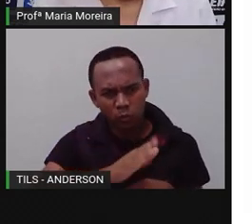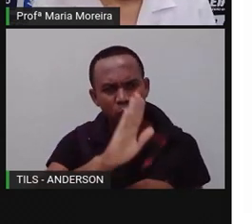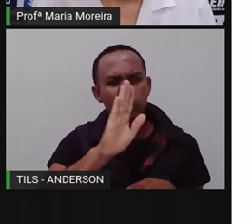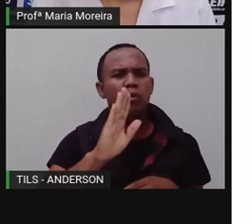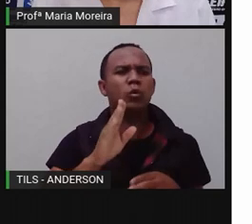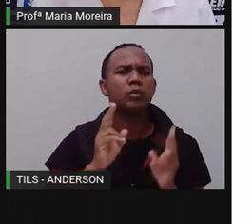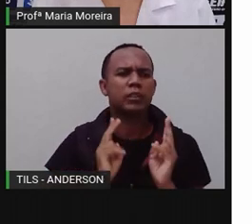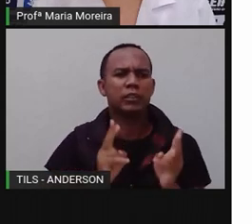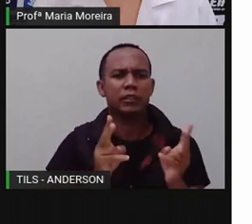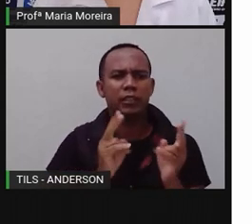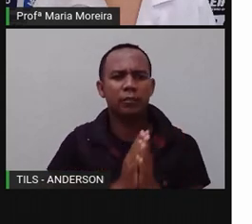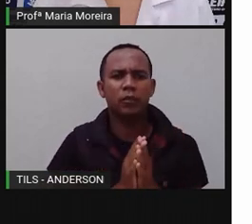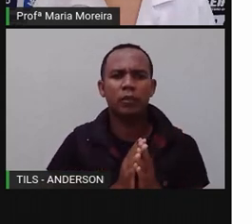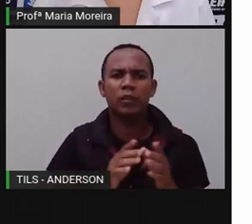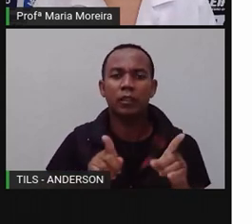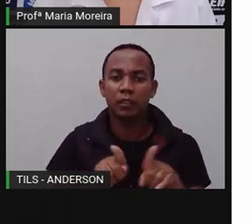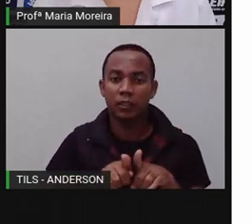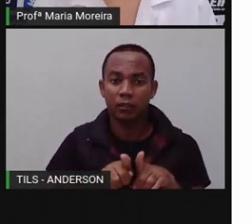sabia que